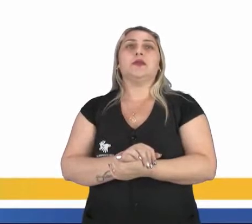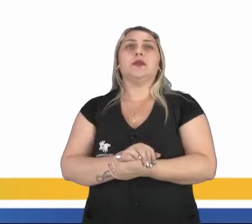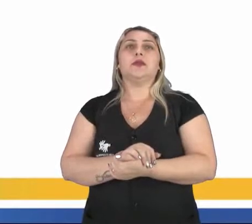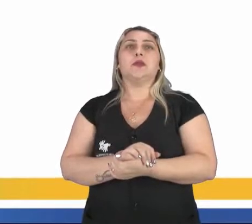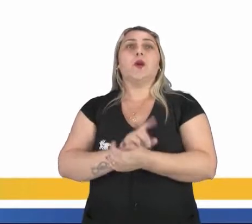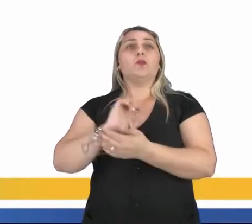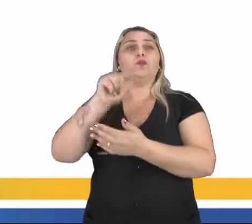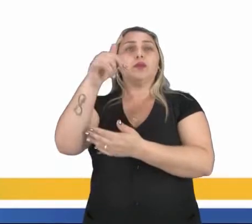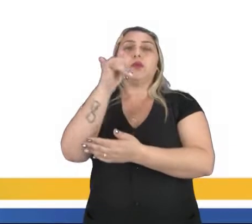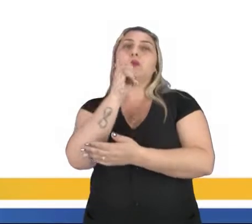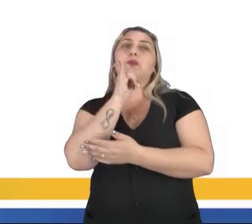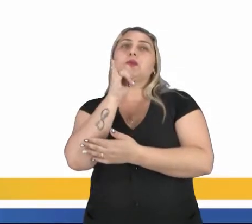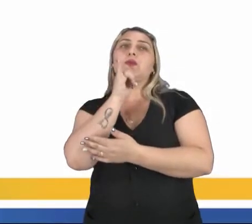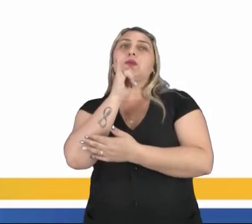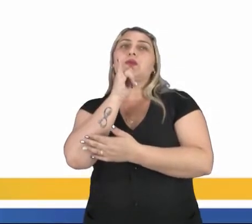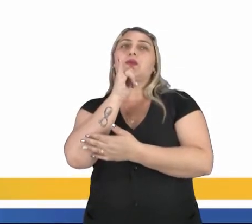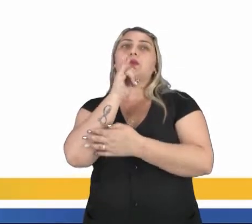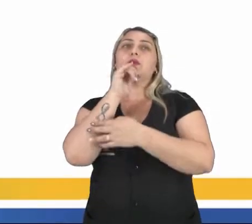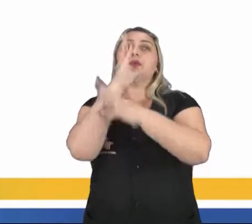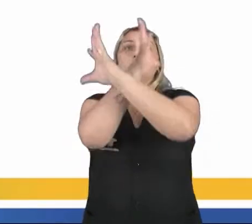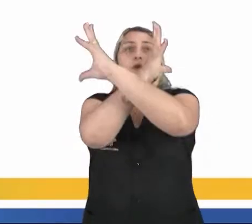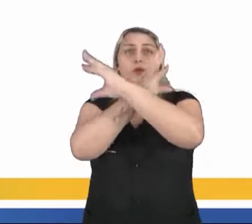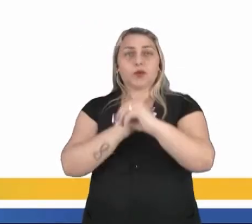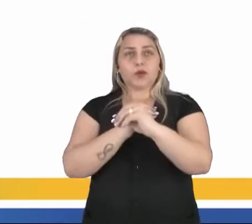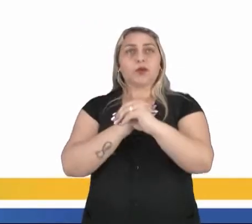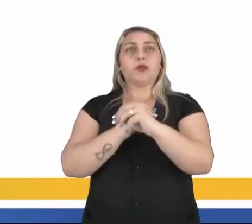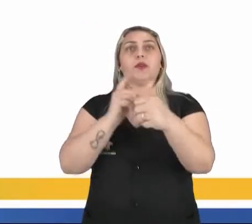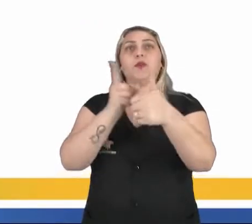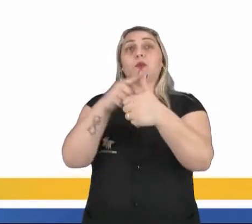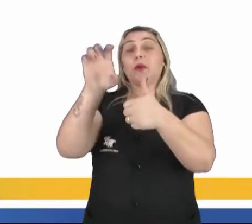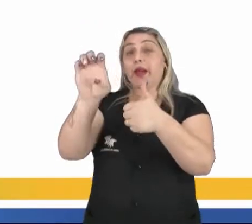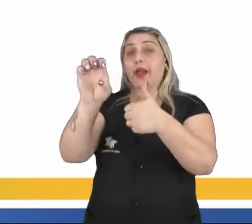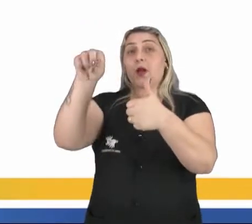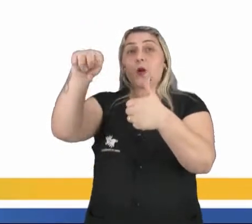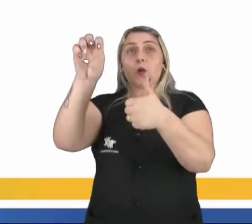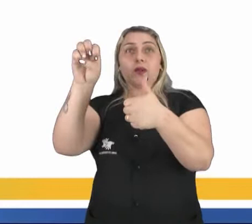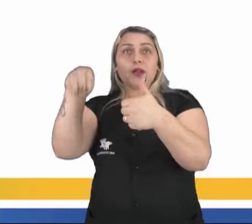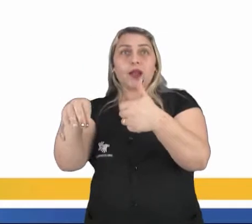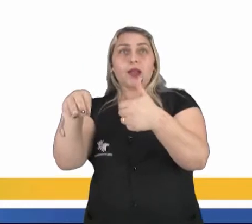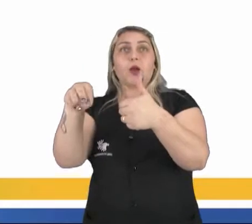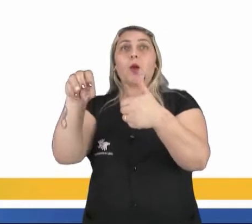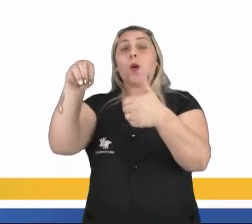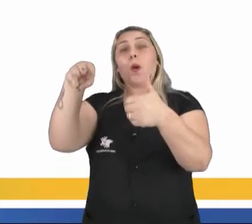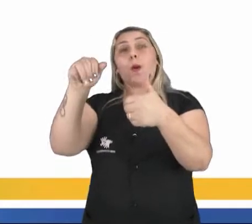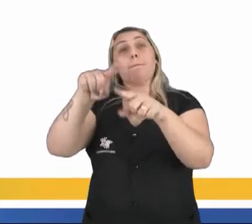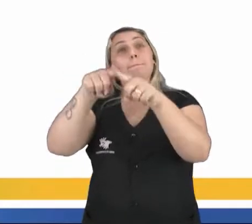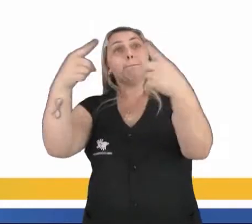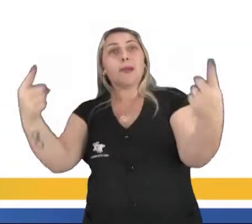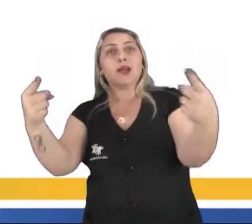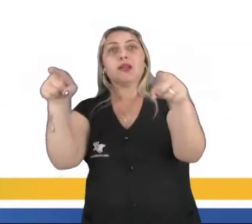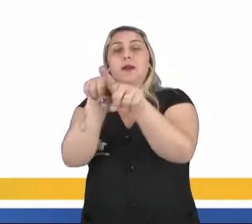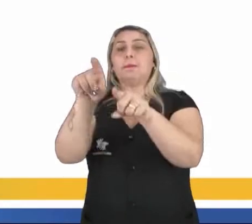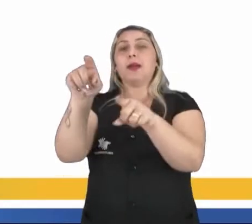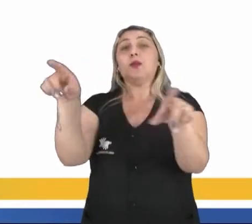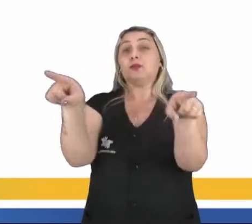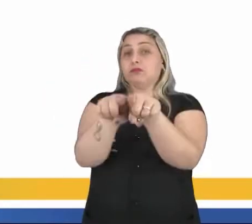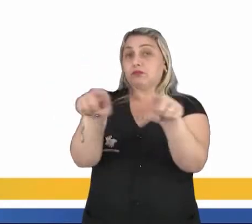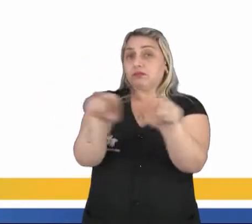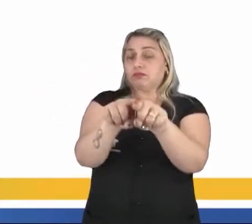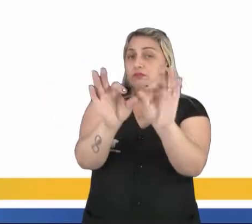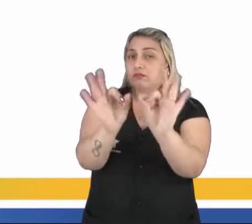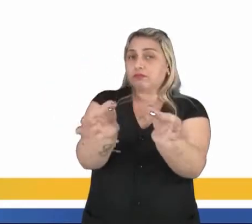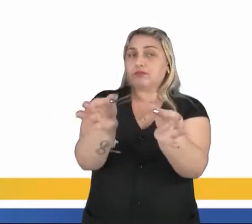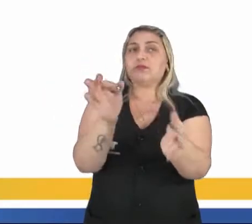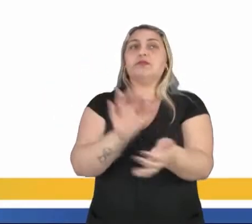aqui outros exemplos de conjunções aditivas. Nós temos o o nem, o mas, o também, tá?